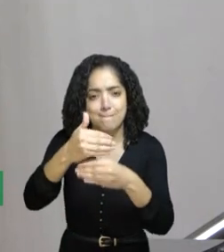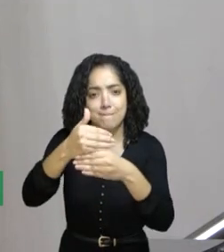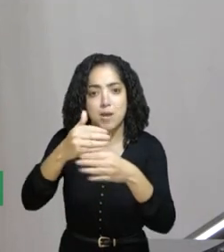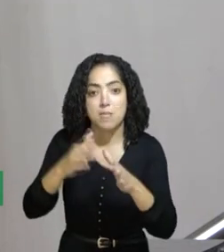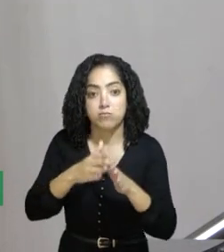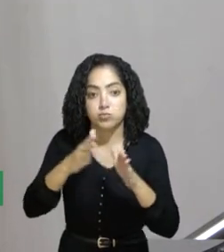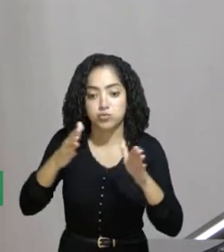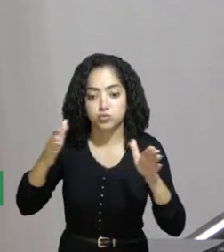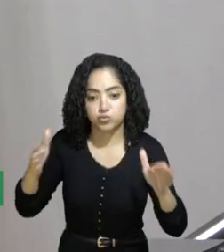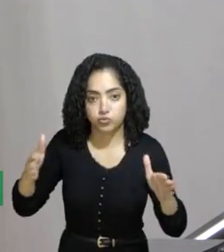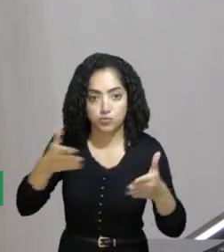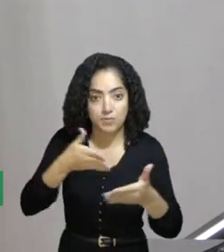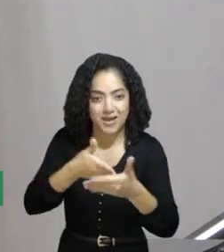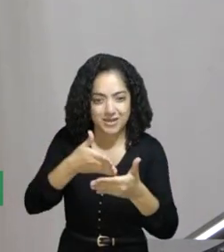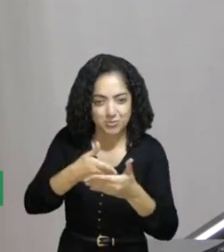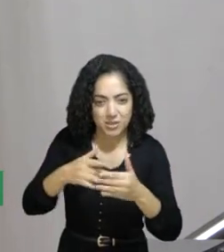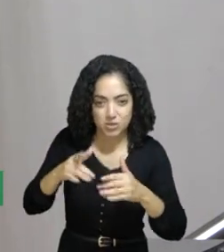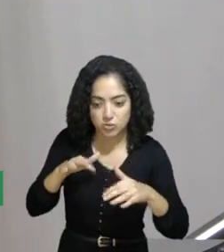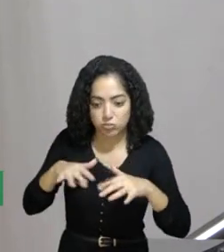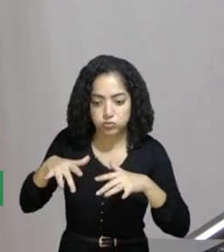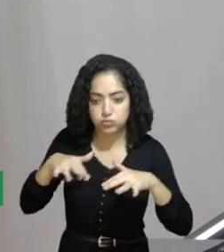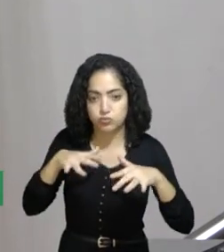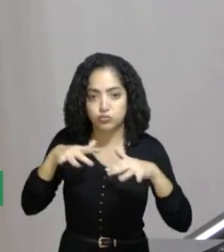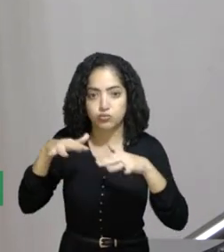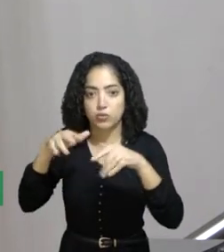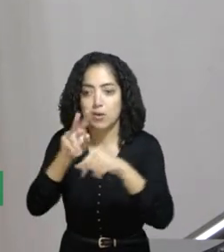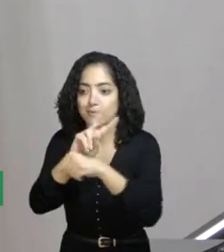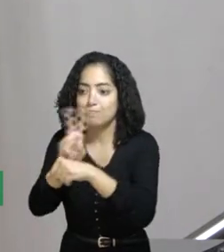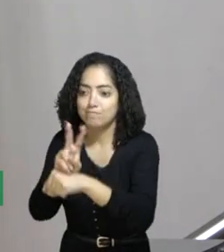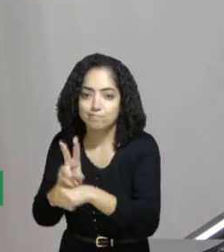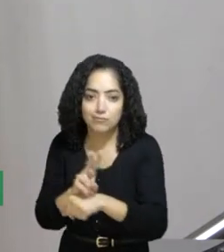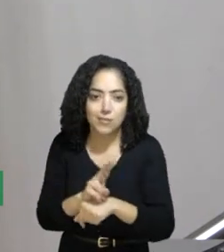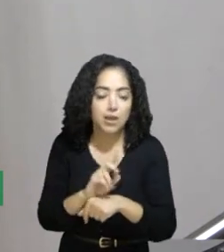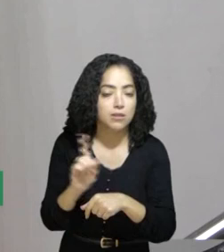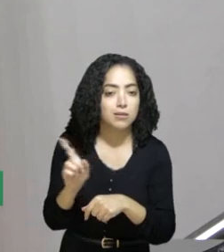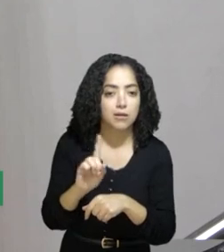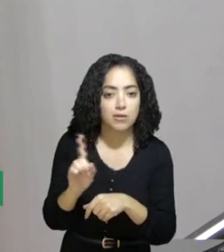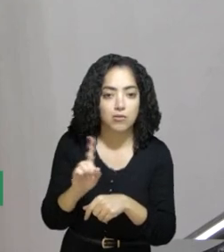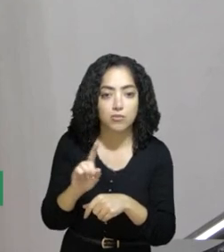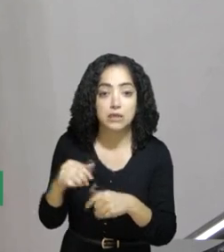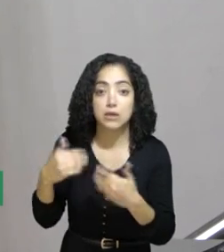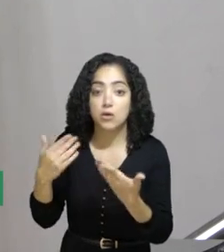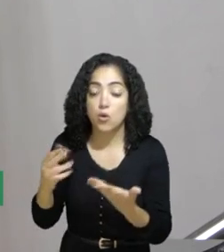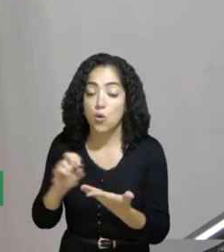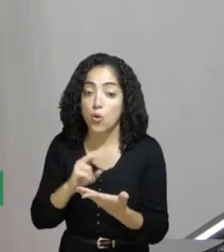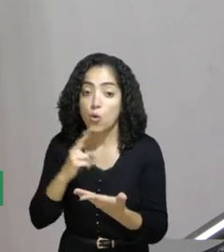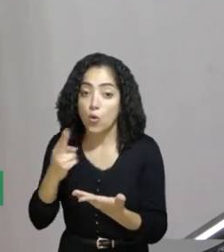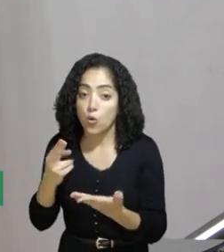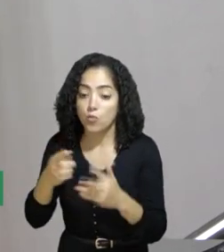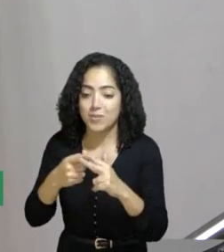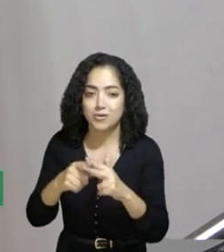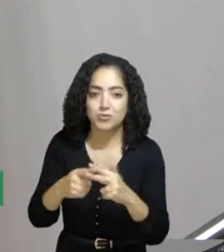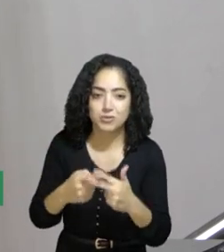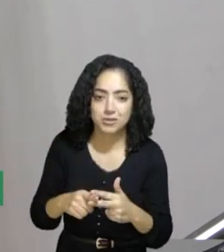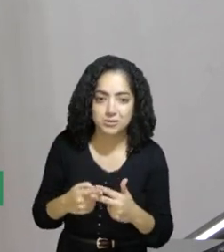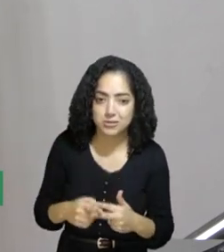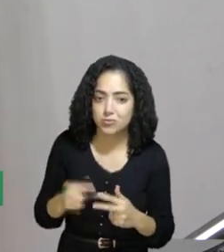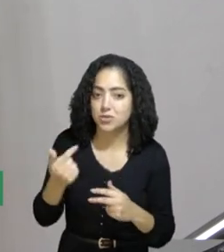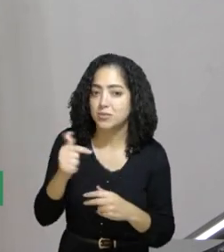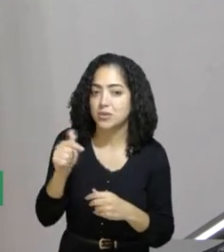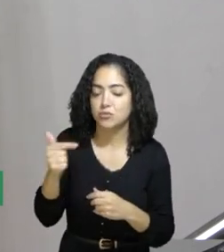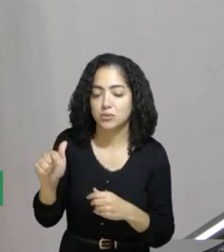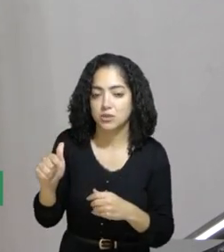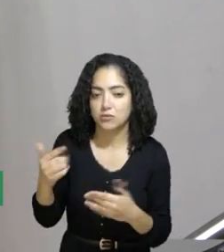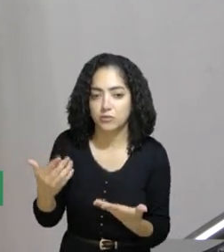de cheias do Brasil não seja monitorada e tampouco receba manutenção. E como